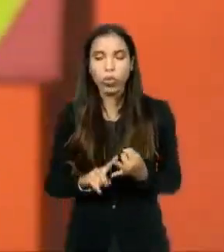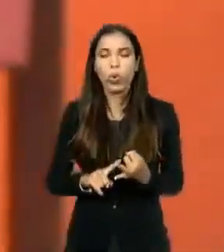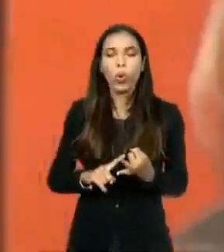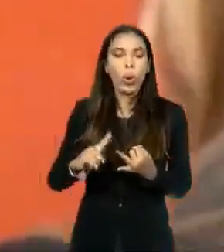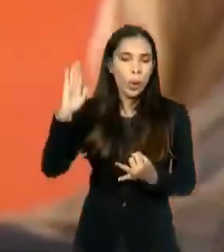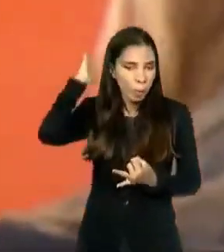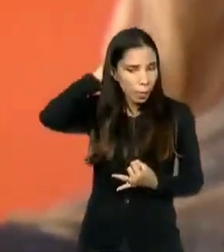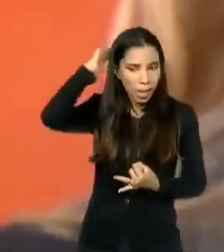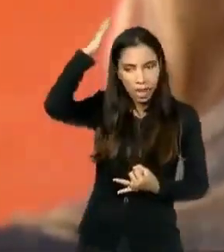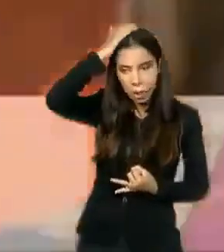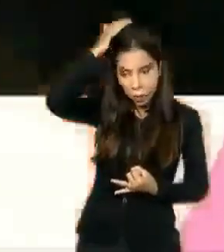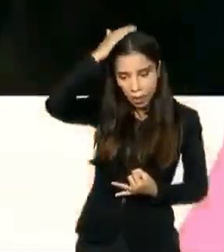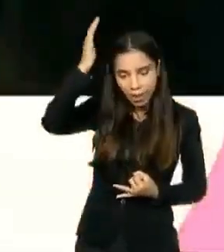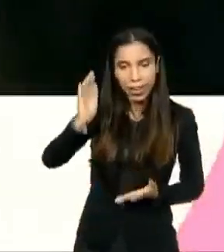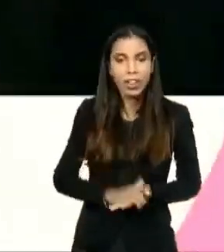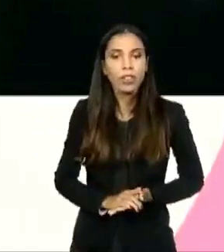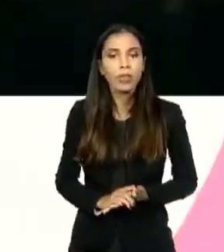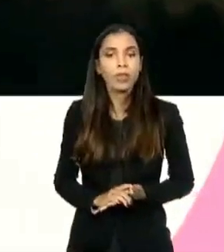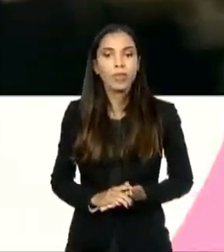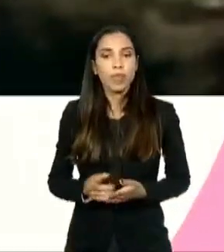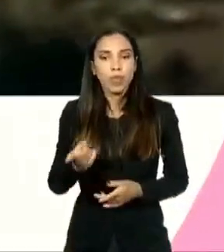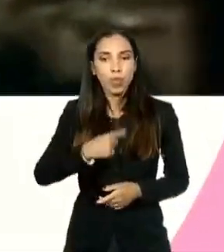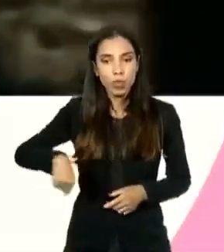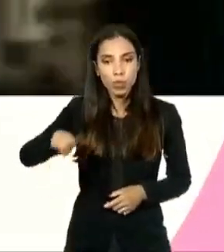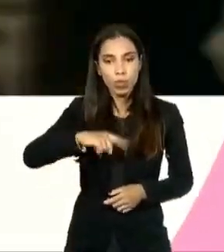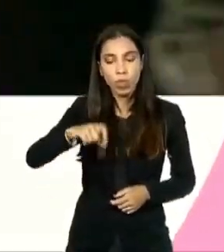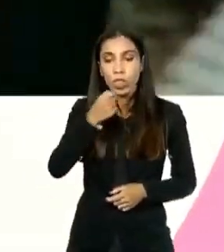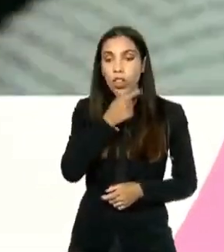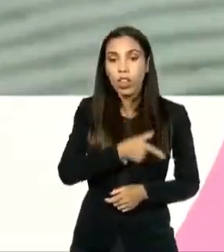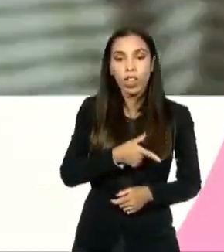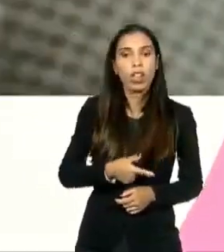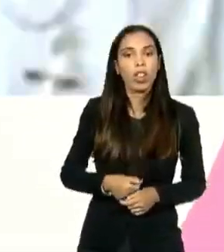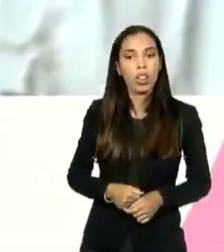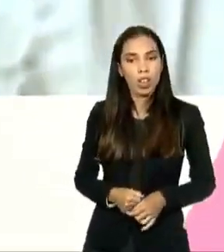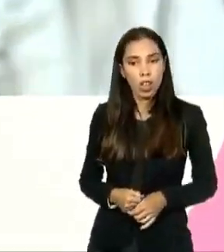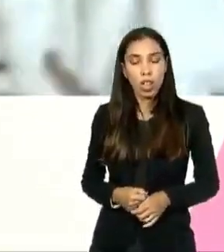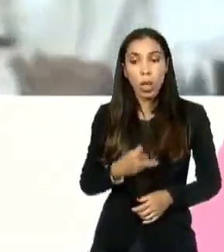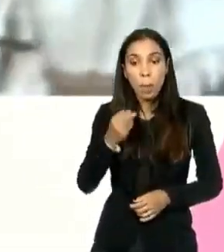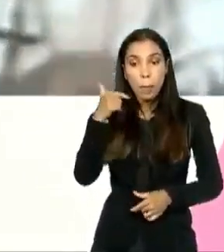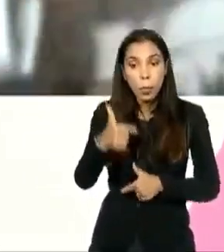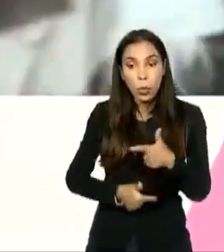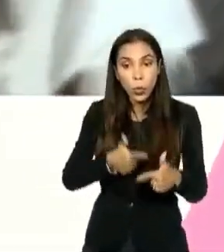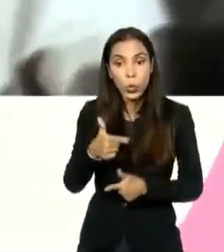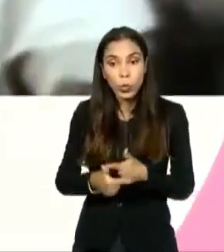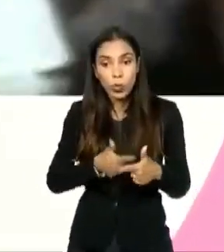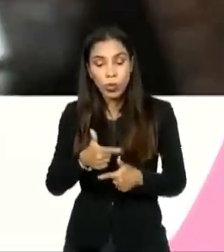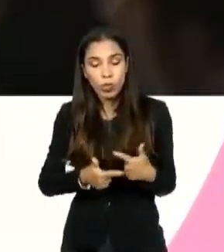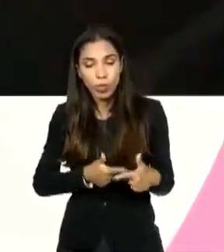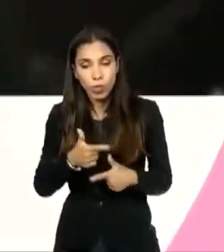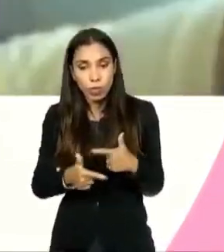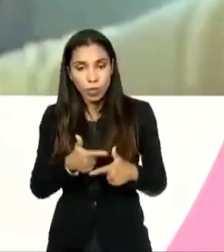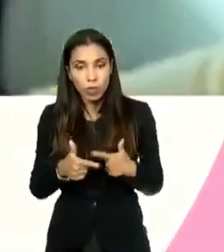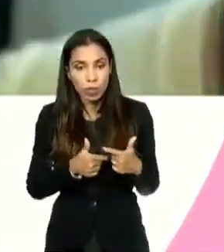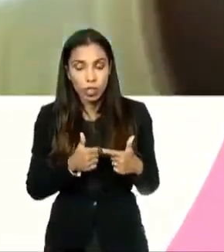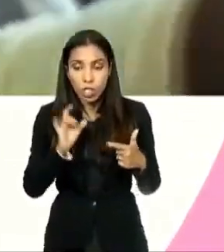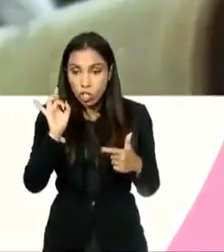circuito. É, eu estava falando até com o Moacir, que é engraçado, né? é muito trabalho, né? É. Que você fica lançando o